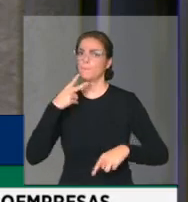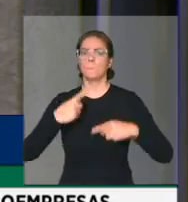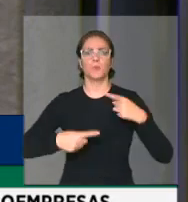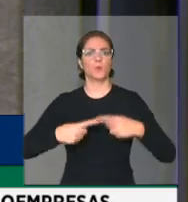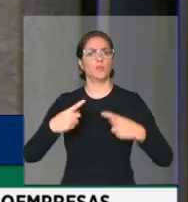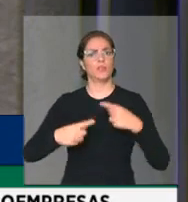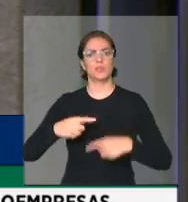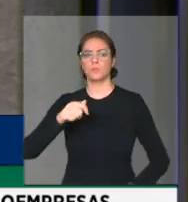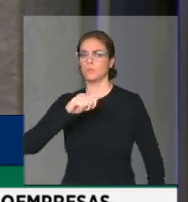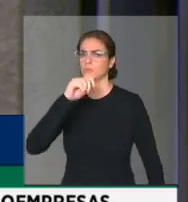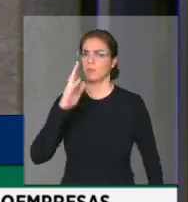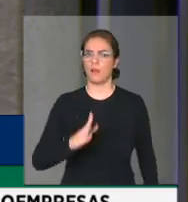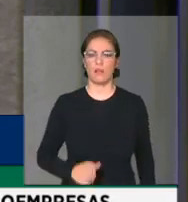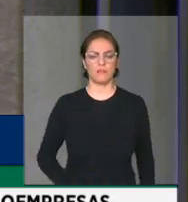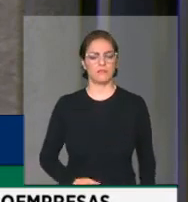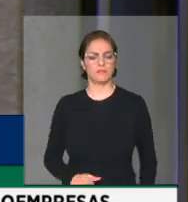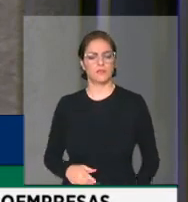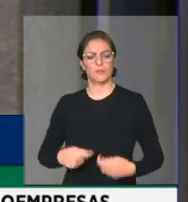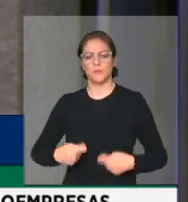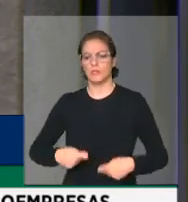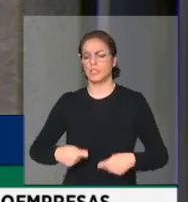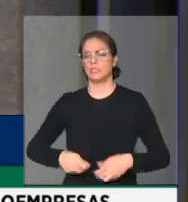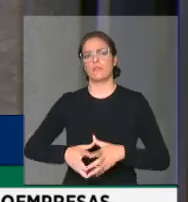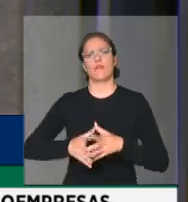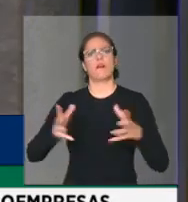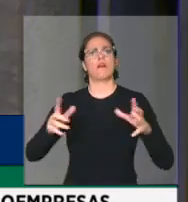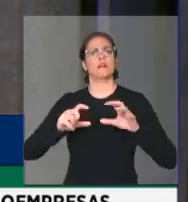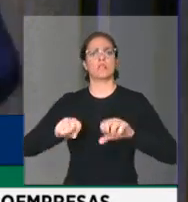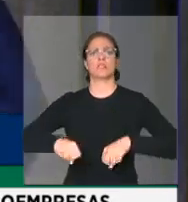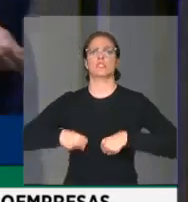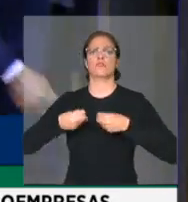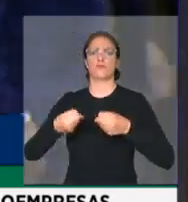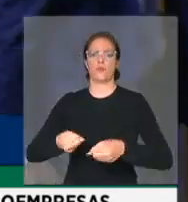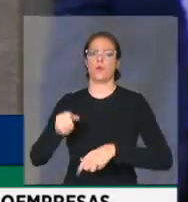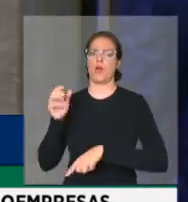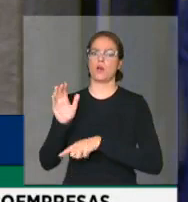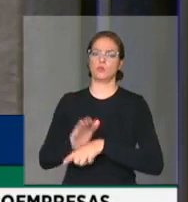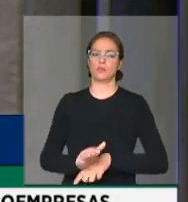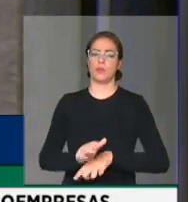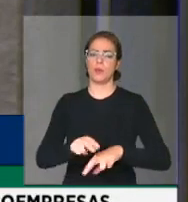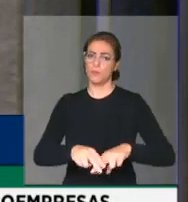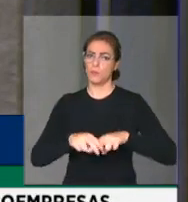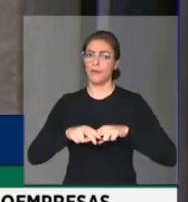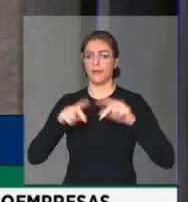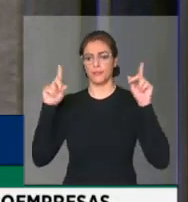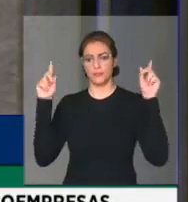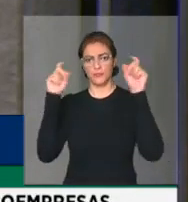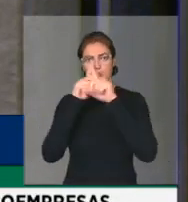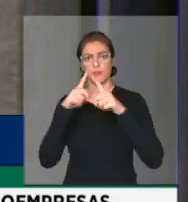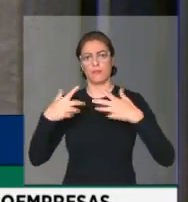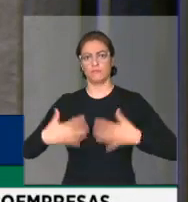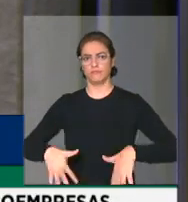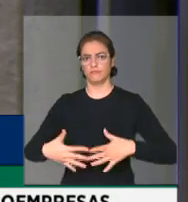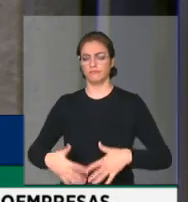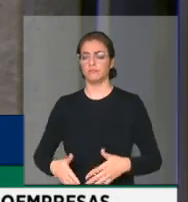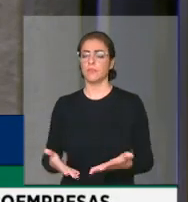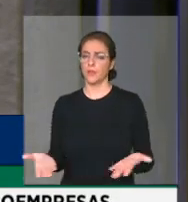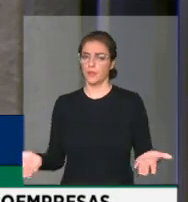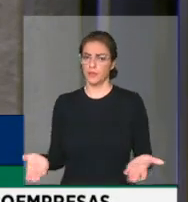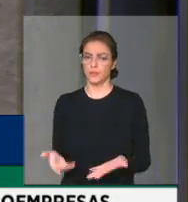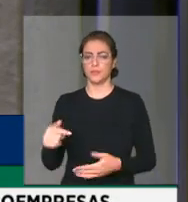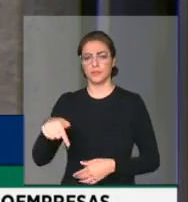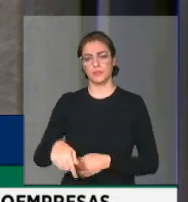nação não messem esforços para socorrê-las num momento de aguda crise como a que experimentamos nesse ano